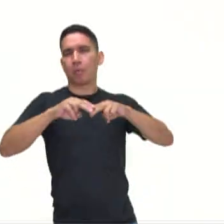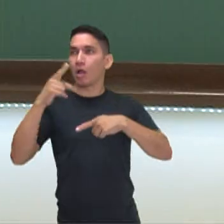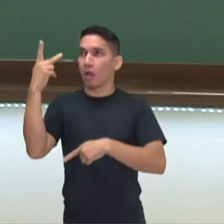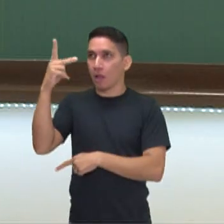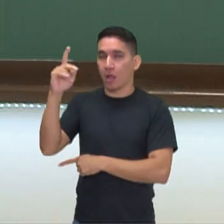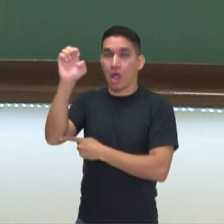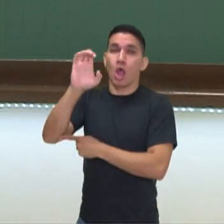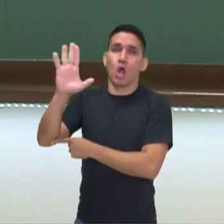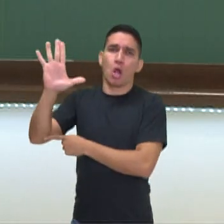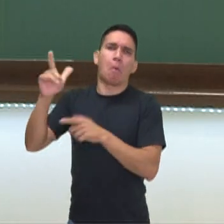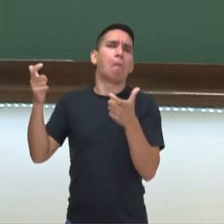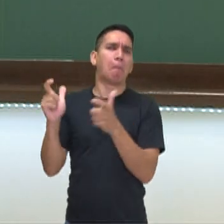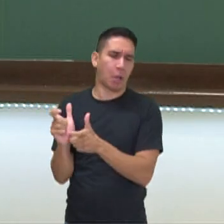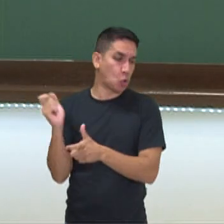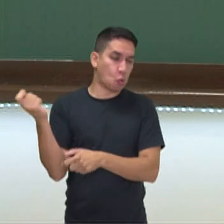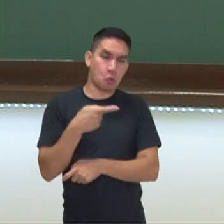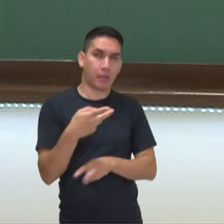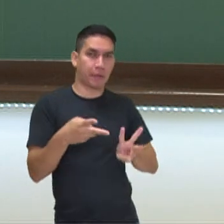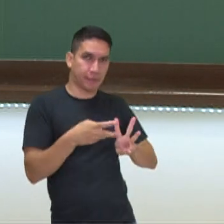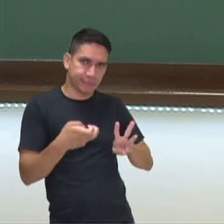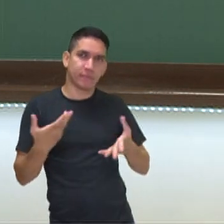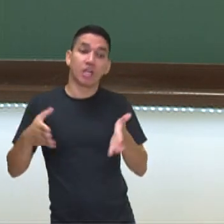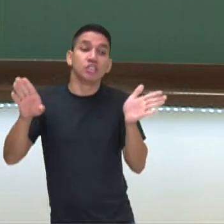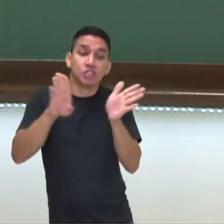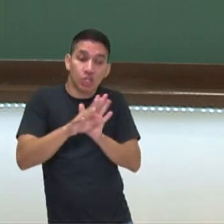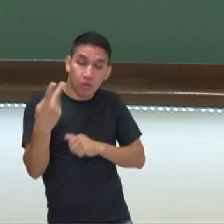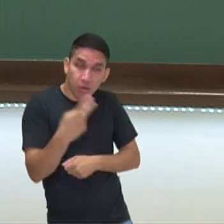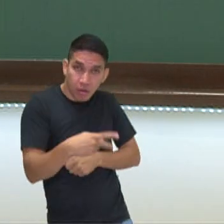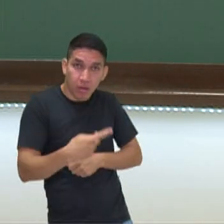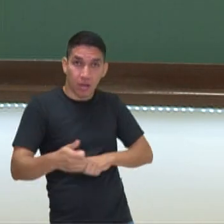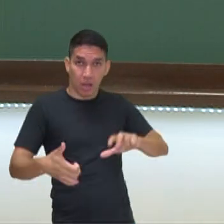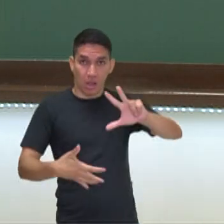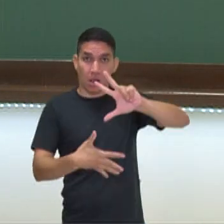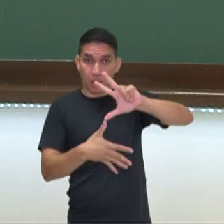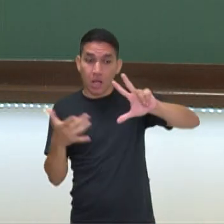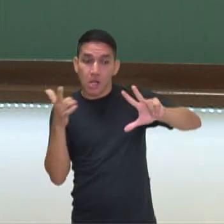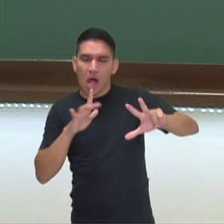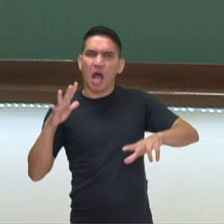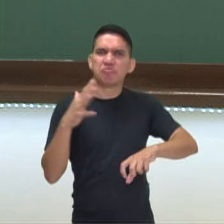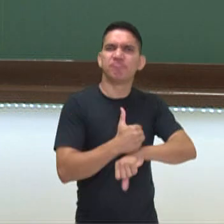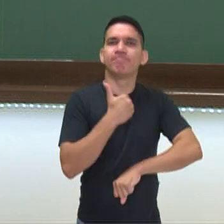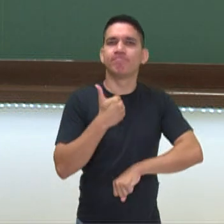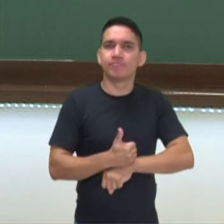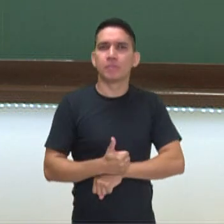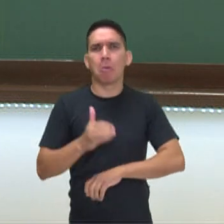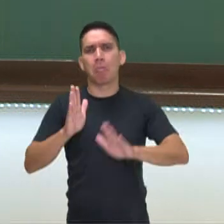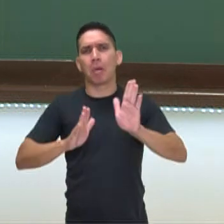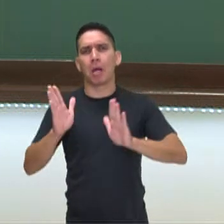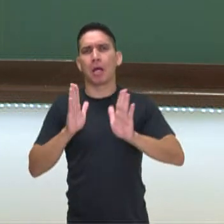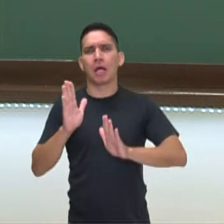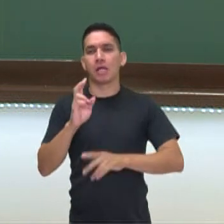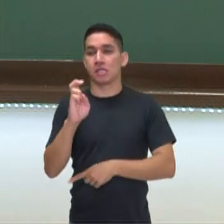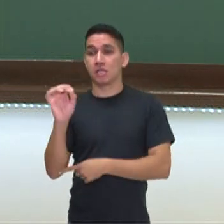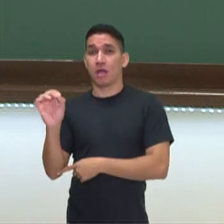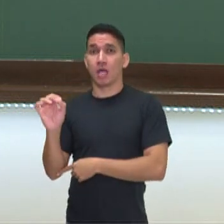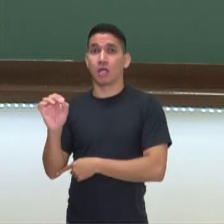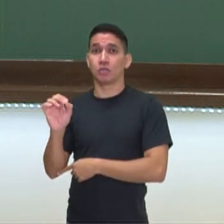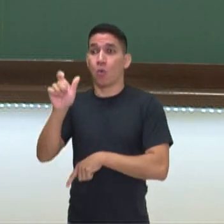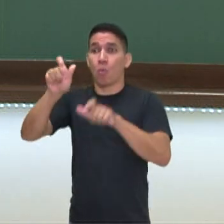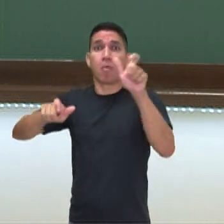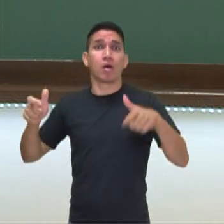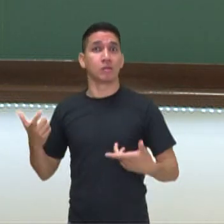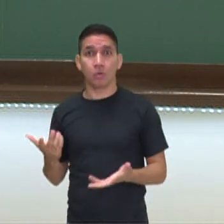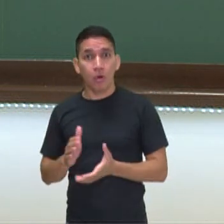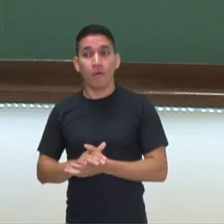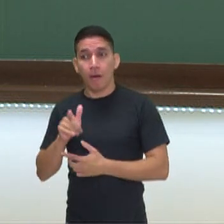Vamos imaginar aí que o Hernán Cortés chegou aqui na América para conquistar essa região com cerca de 500 homens. O que fez com